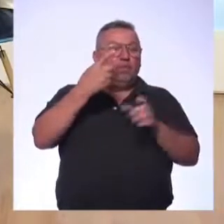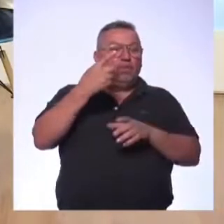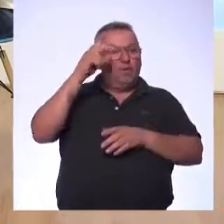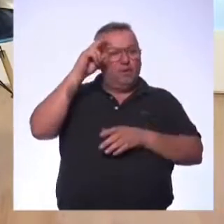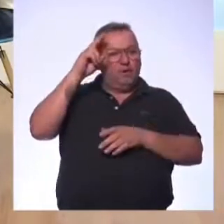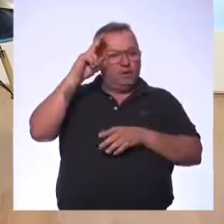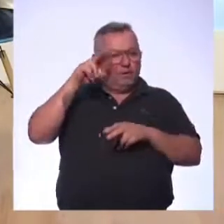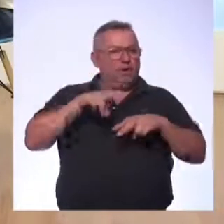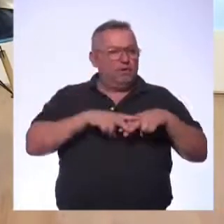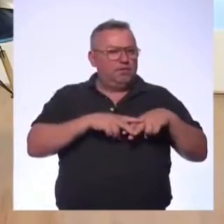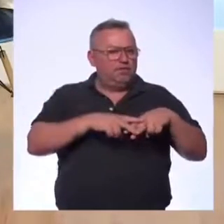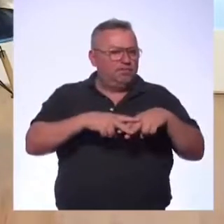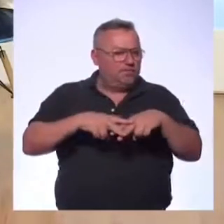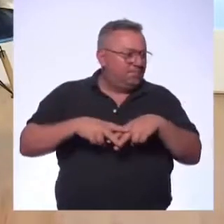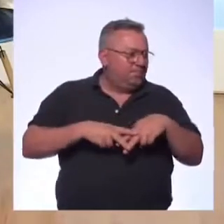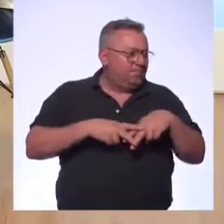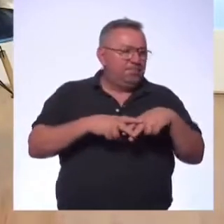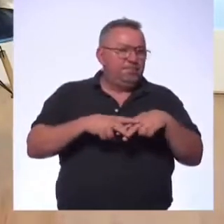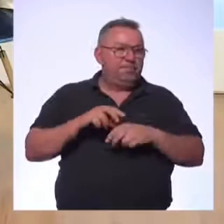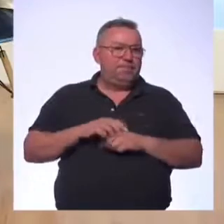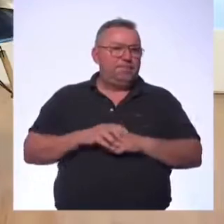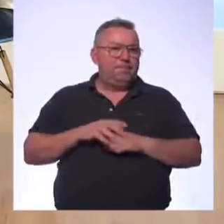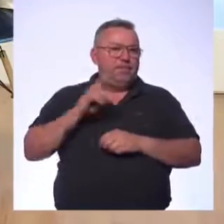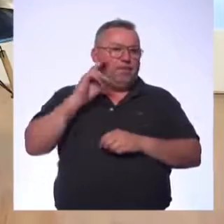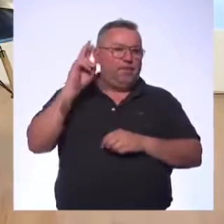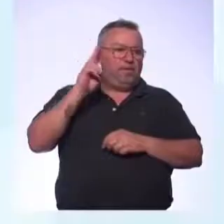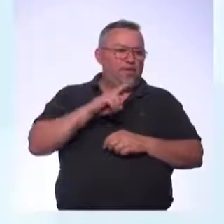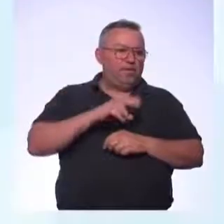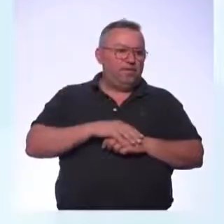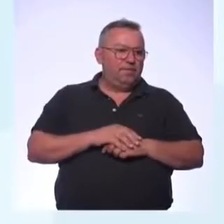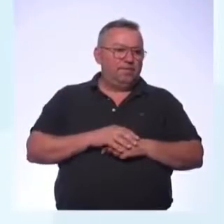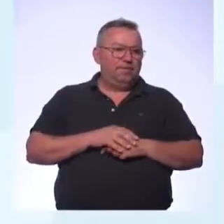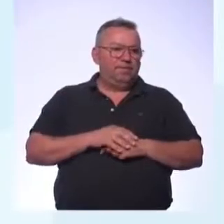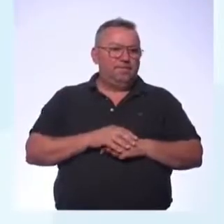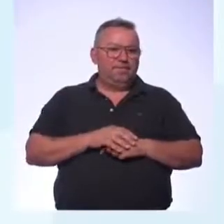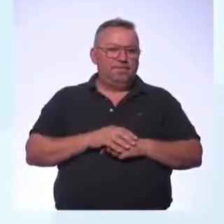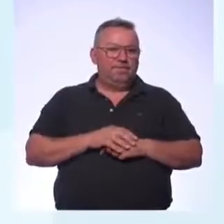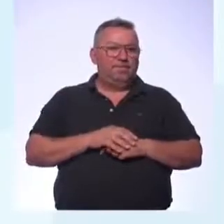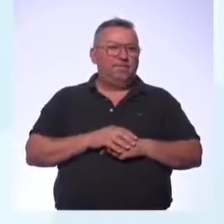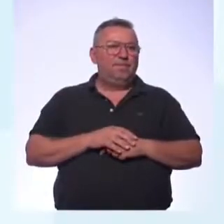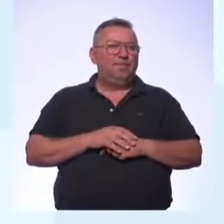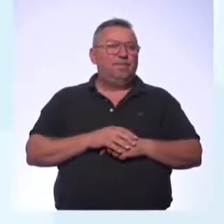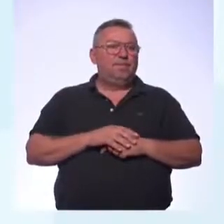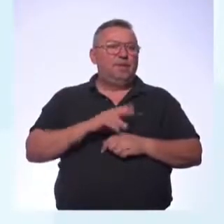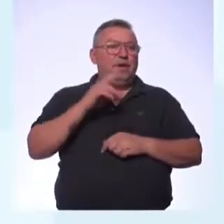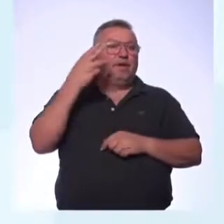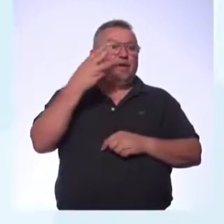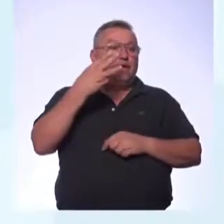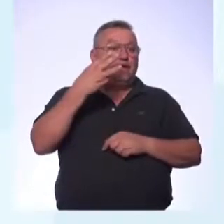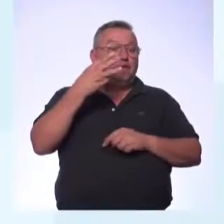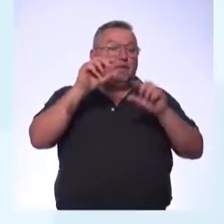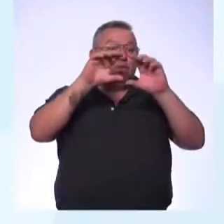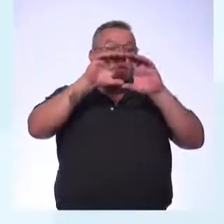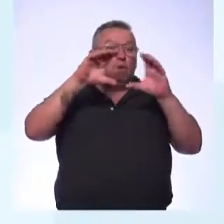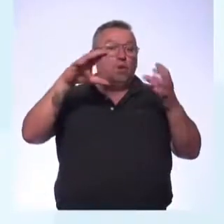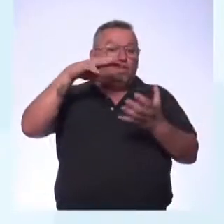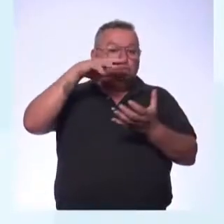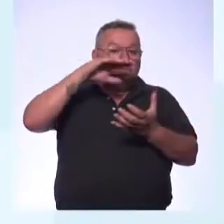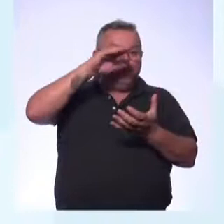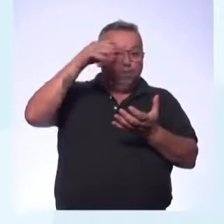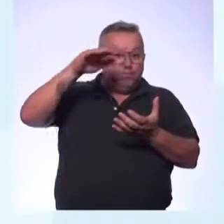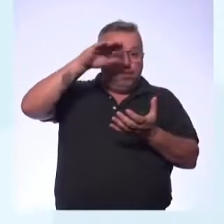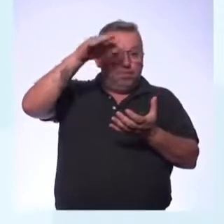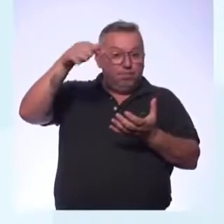uma lembrança aí da semana passada. Então vamos lá para uma retomada aí. Então acompanhe na tela. Nós vimos aí as 3 esferas